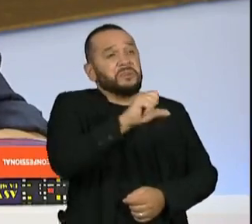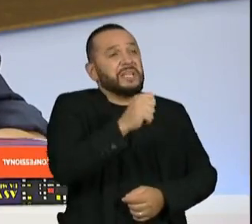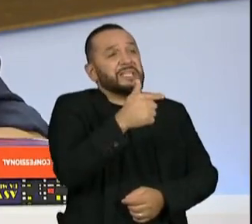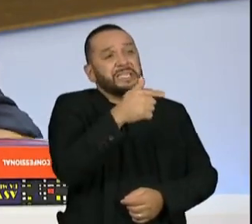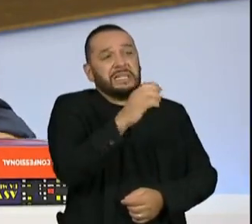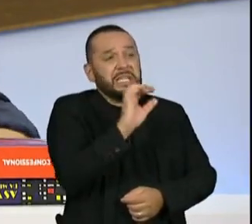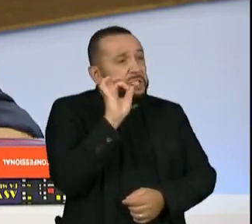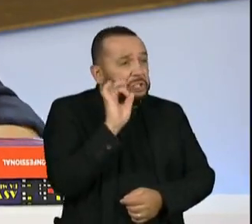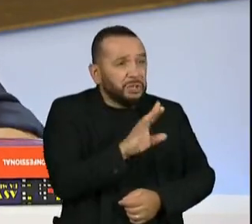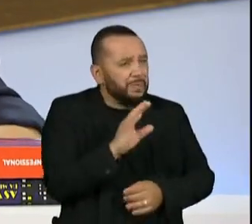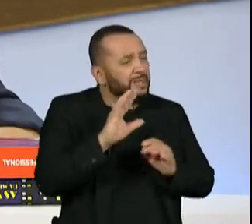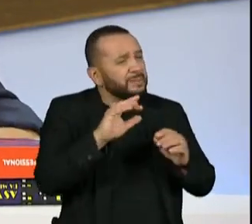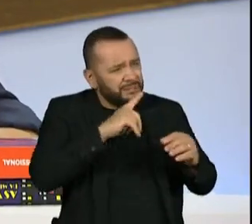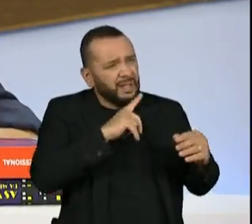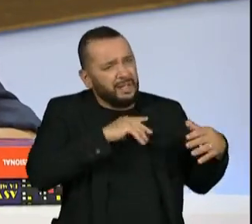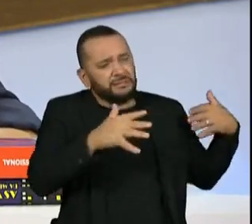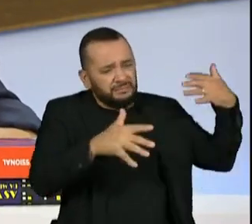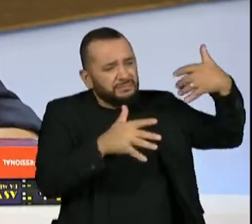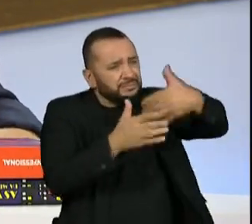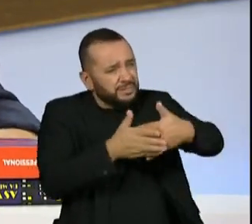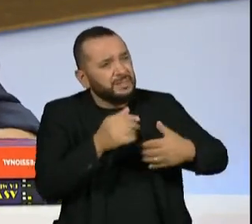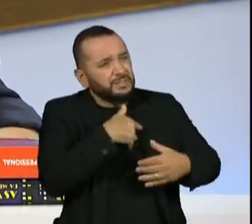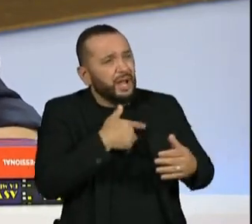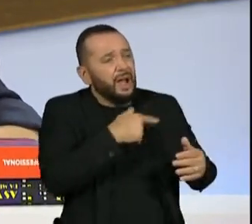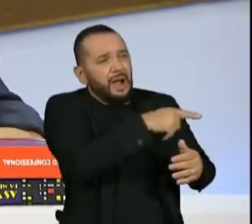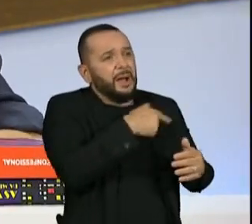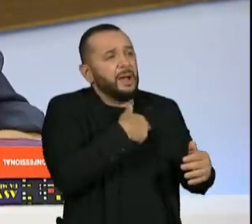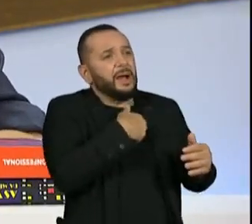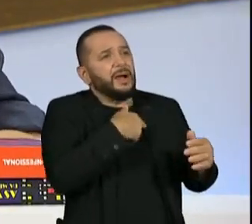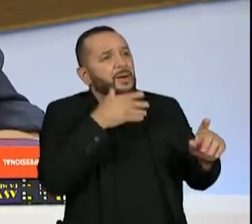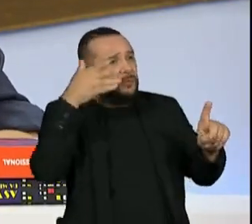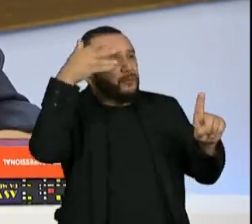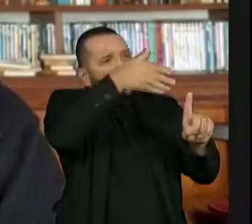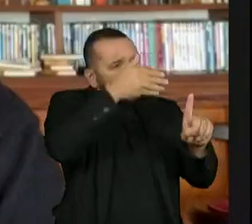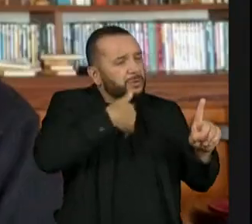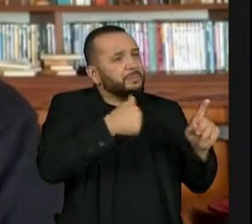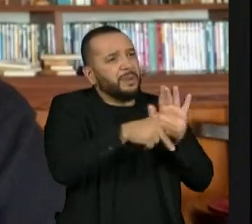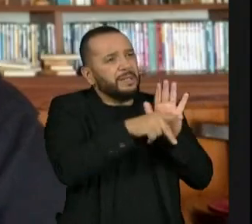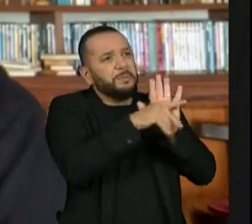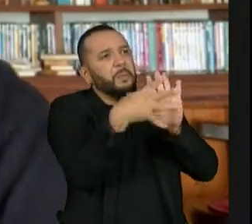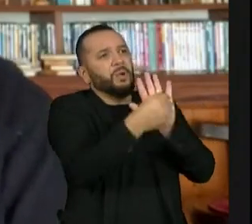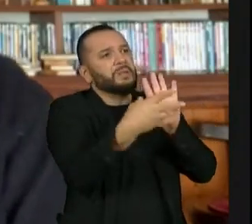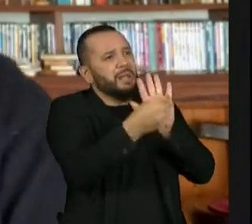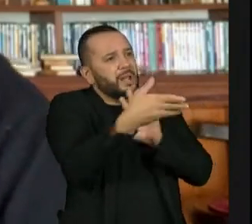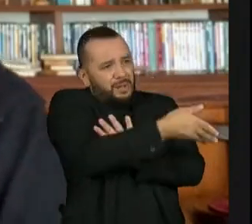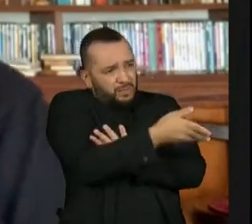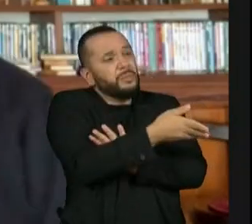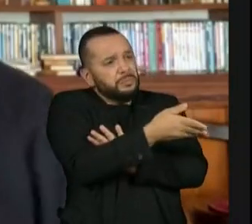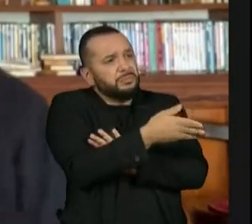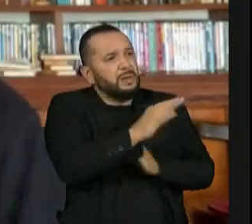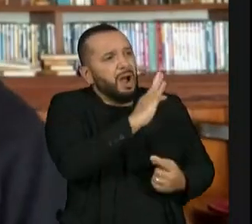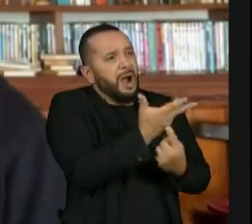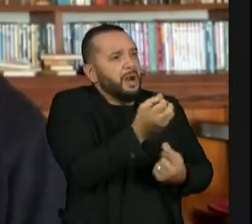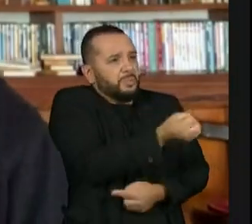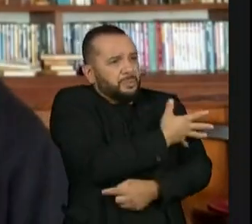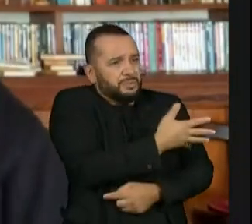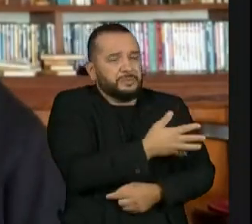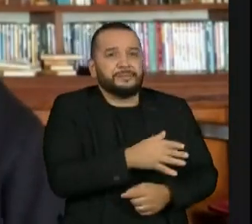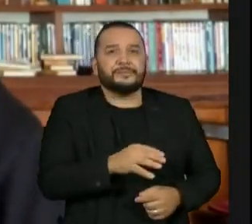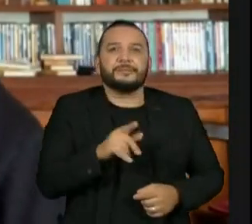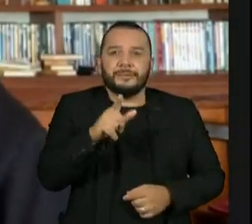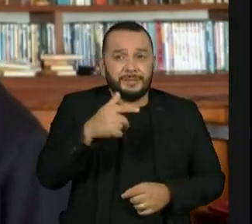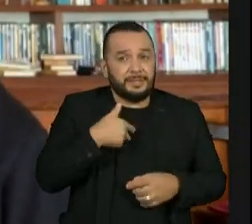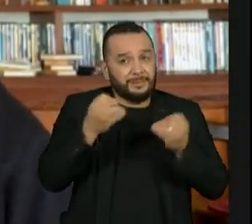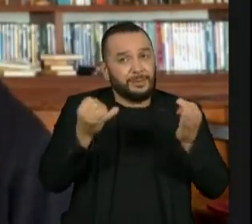regime militar, como você sugere, com algum veneno. Olha, você citou o chamado legado